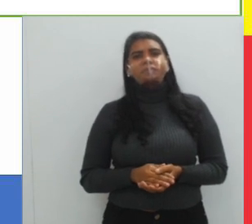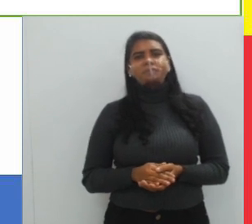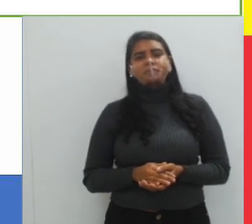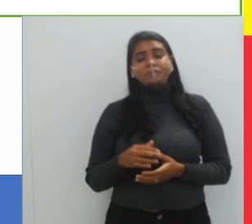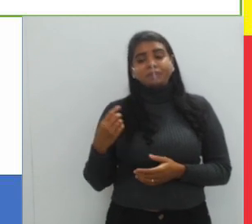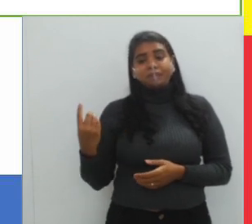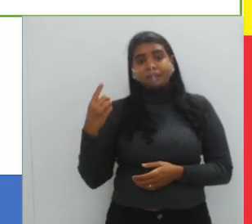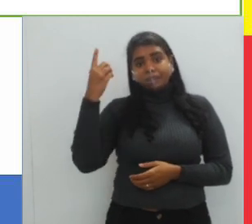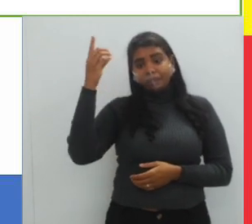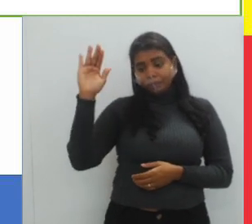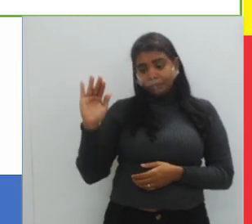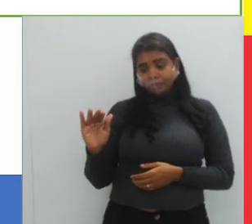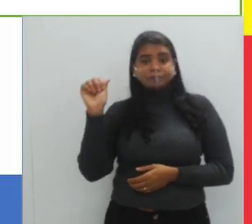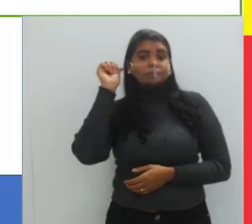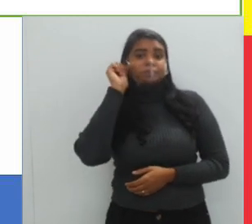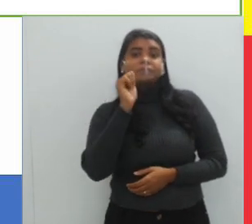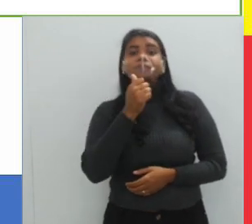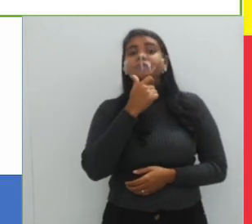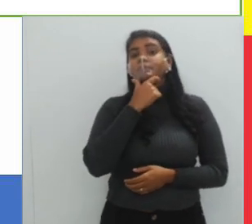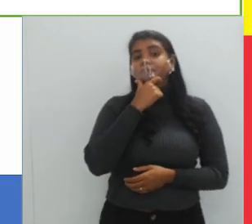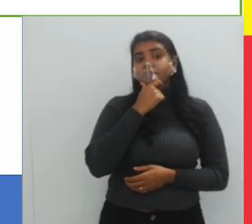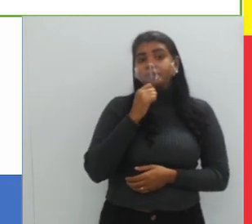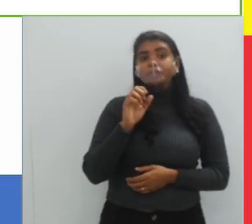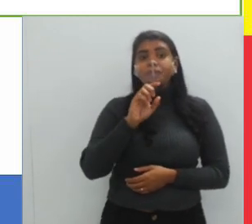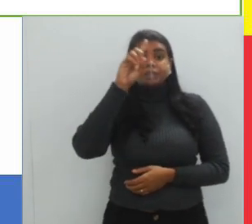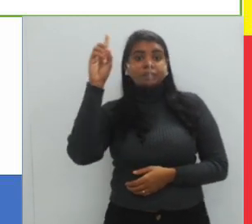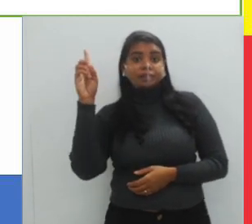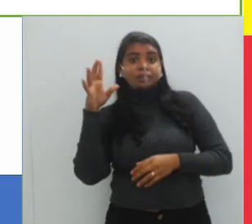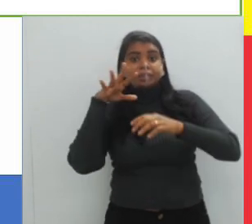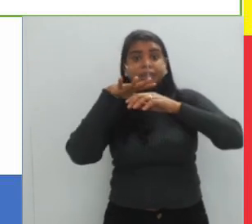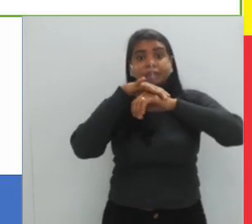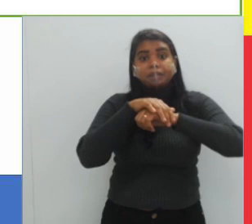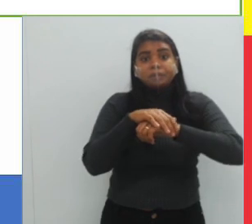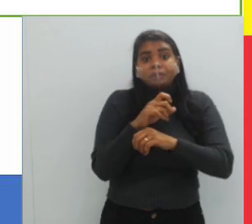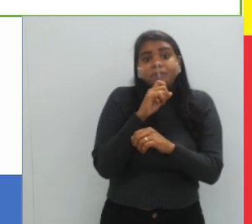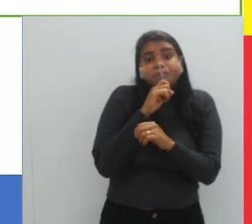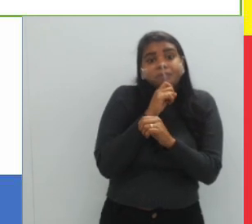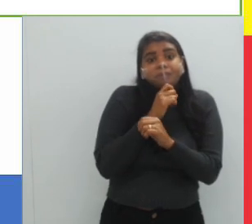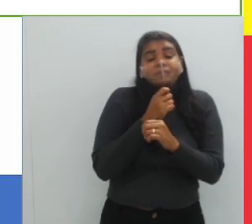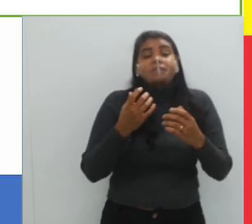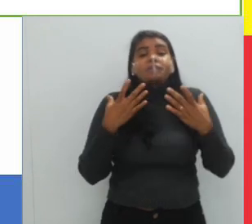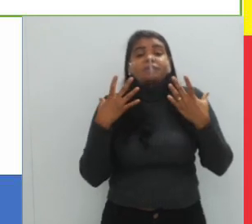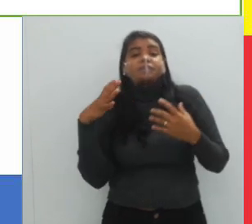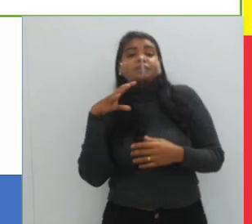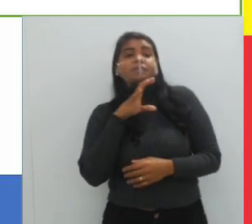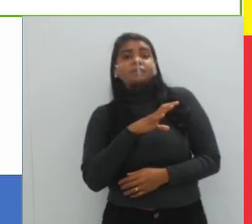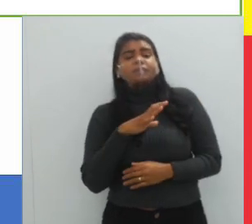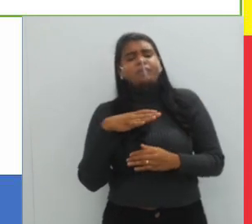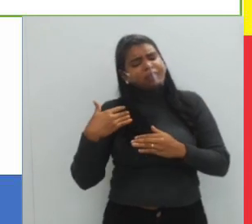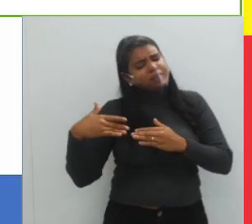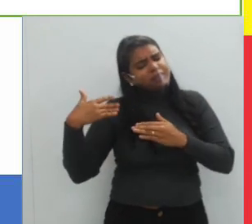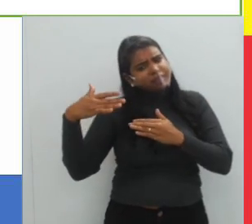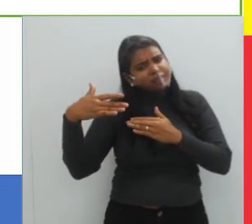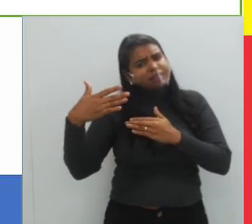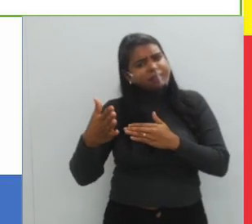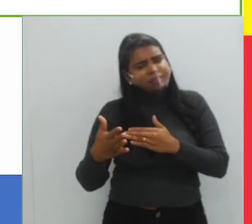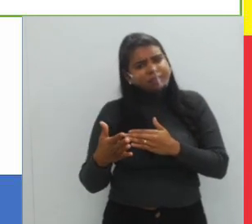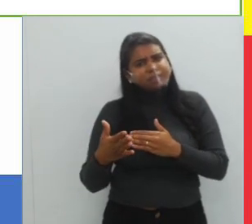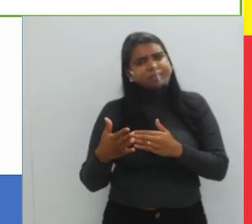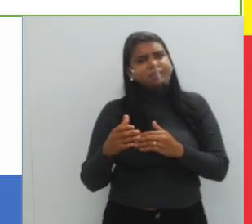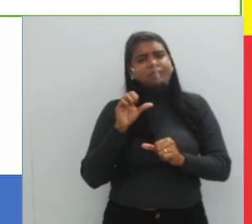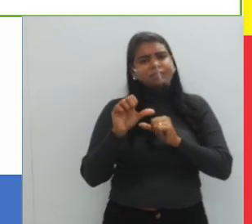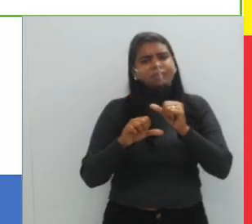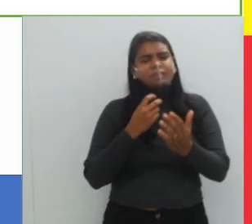alto, baixo, feminino, masculino, dia, noite, frio e calor, e assim por diante,